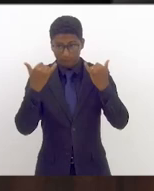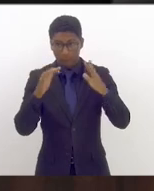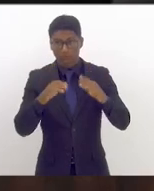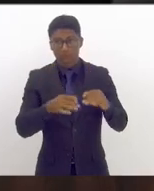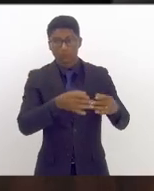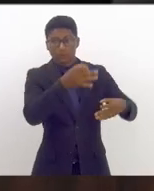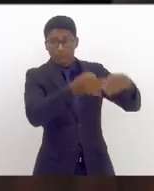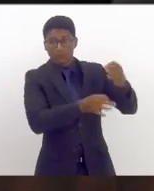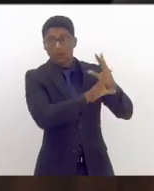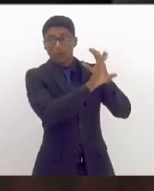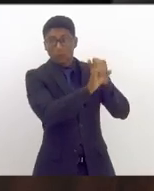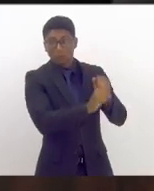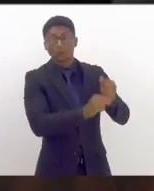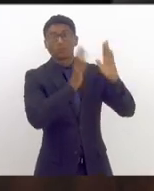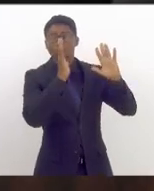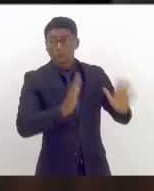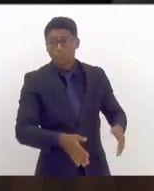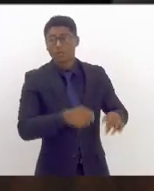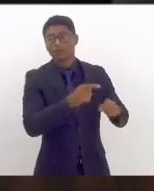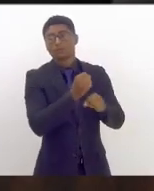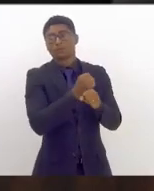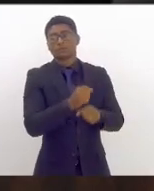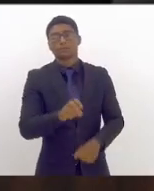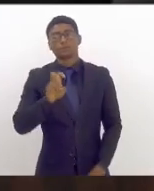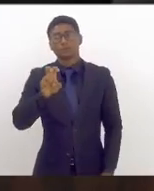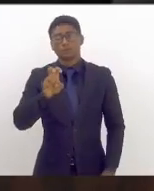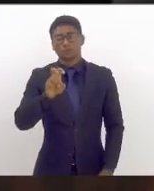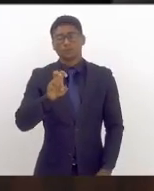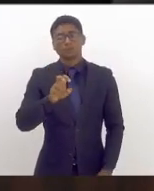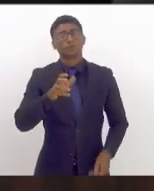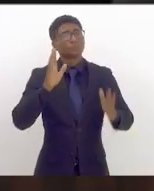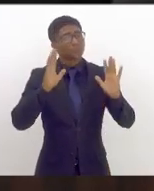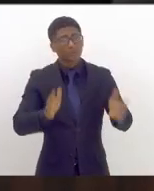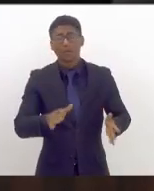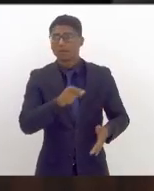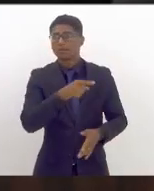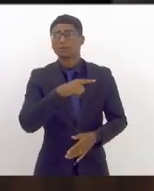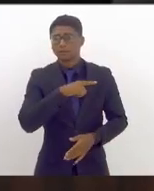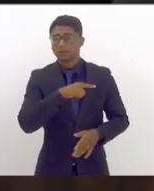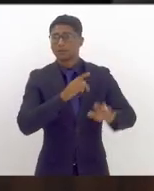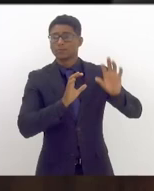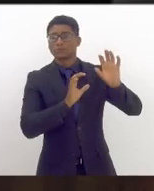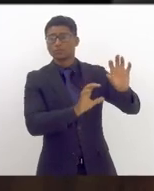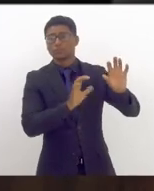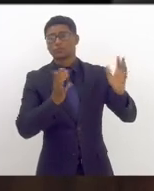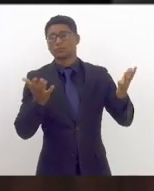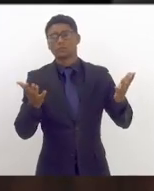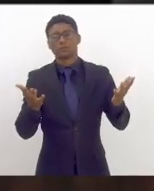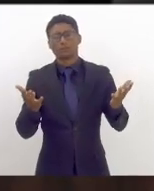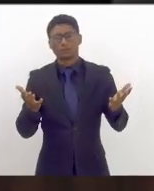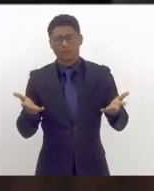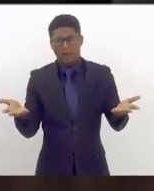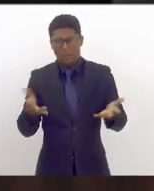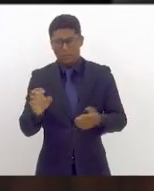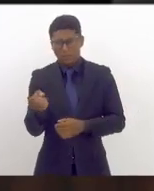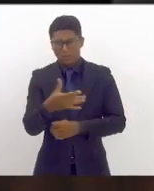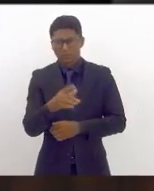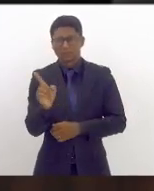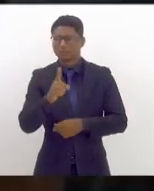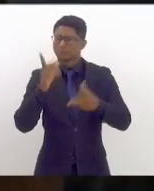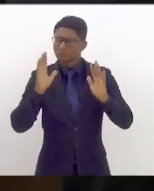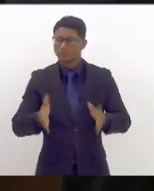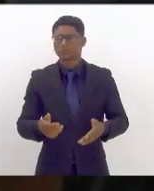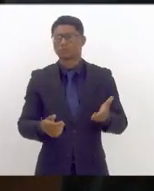contas já adota os cinco anos da União já é assim e algum tempo não é agora já é